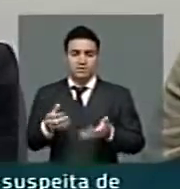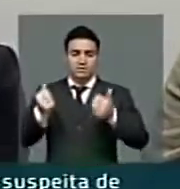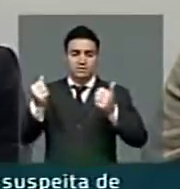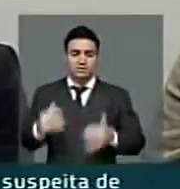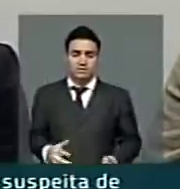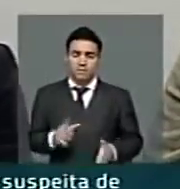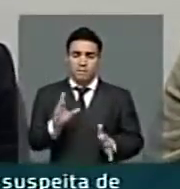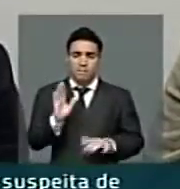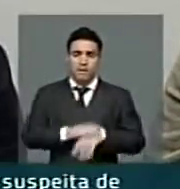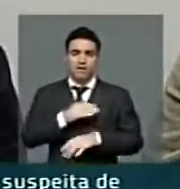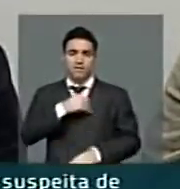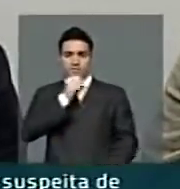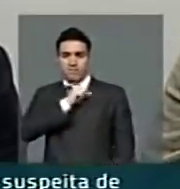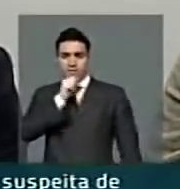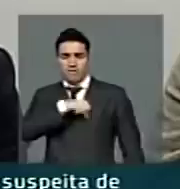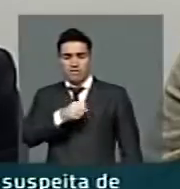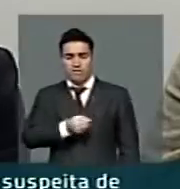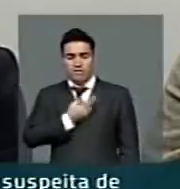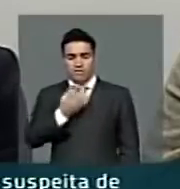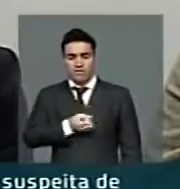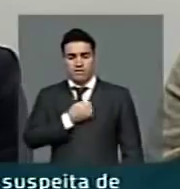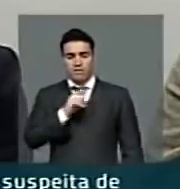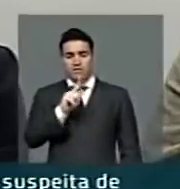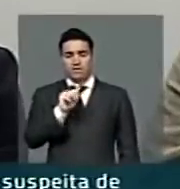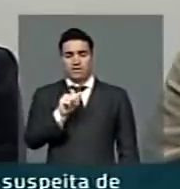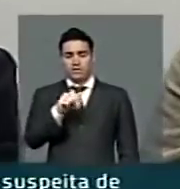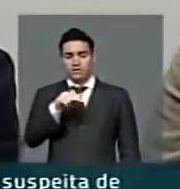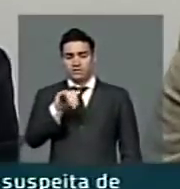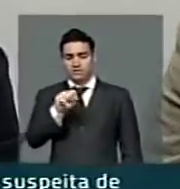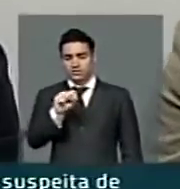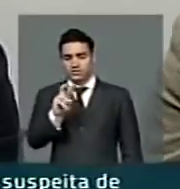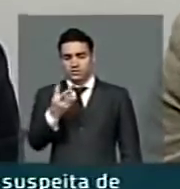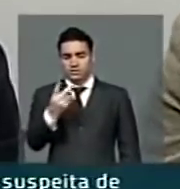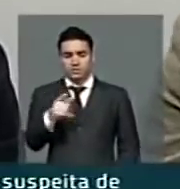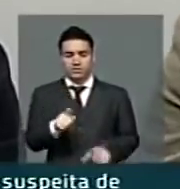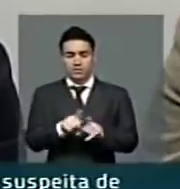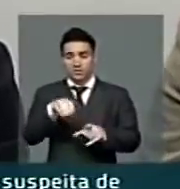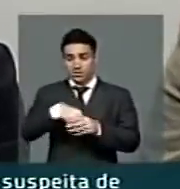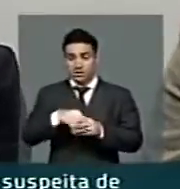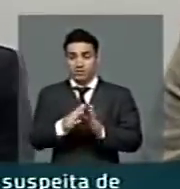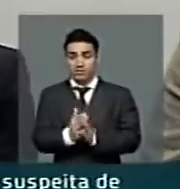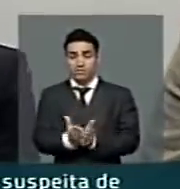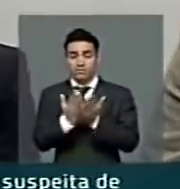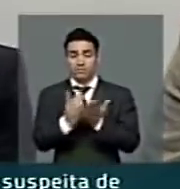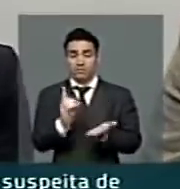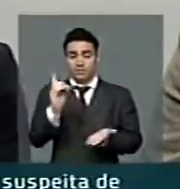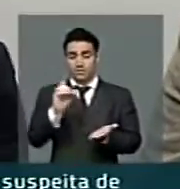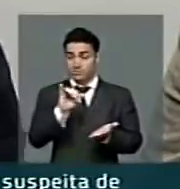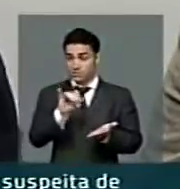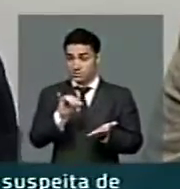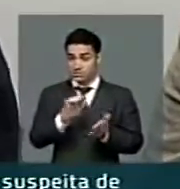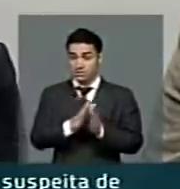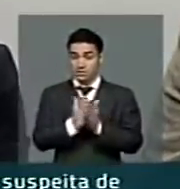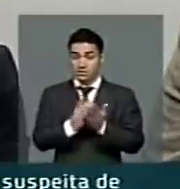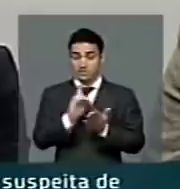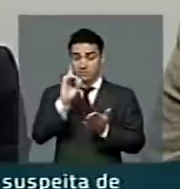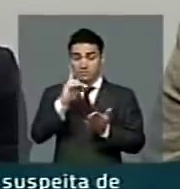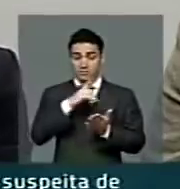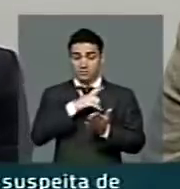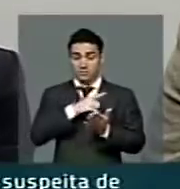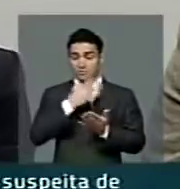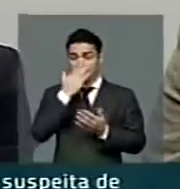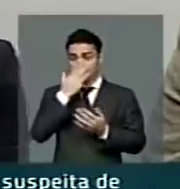mais antiga, que é o poema Gilgamesh? E é citado também na própria Bíblia. E se a Bíblia cita a prostituição, é porque a